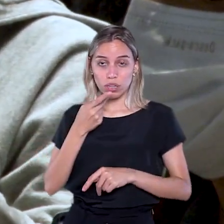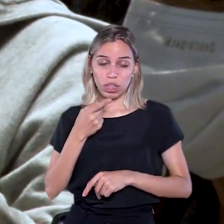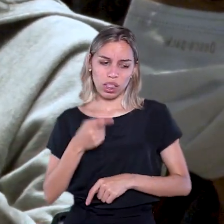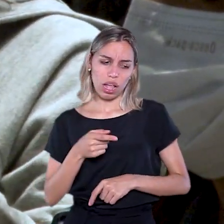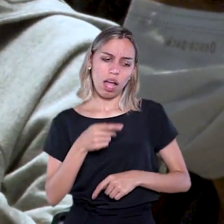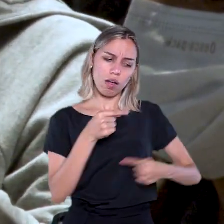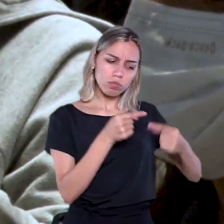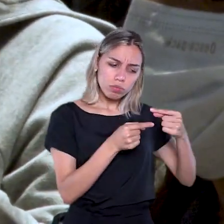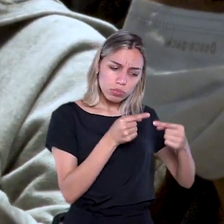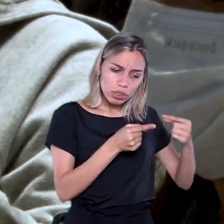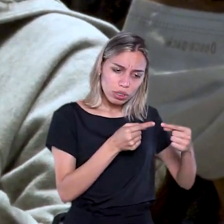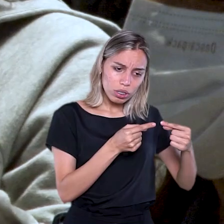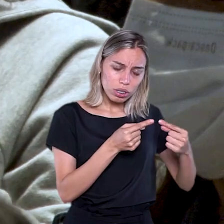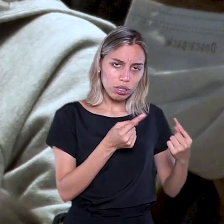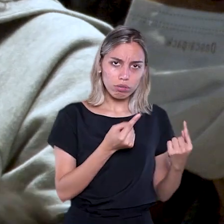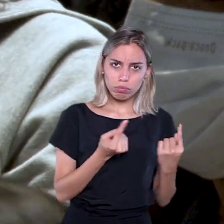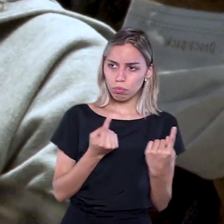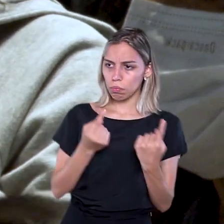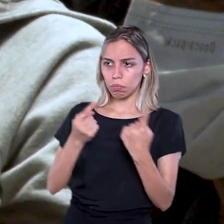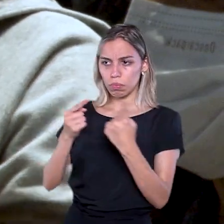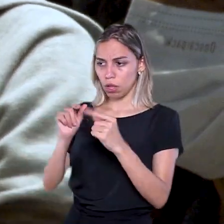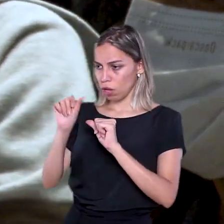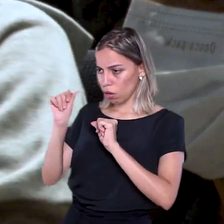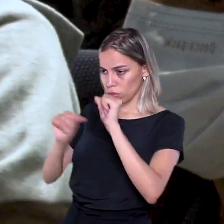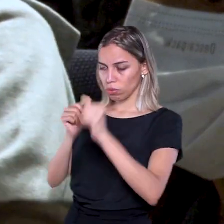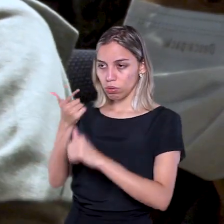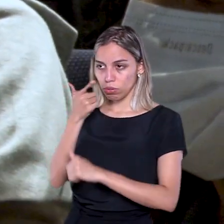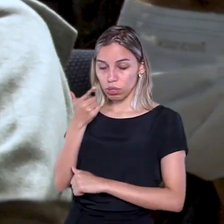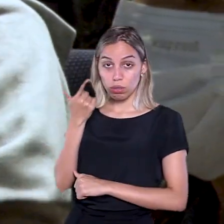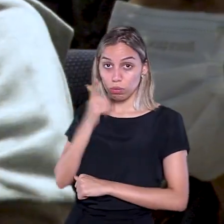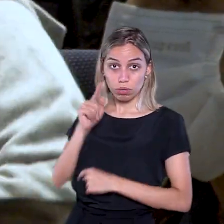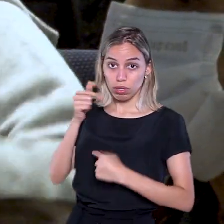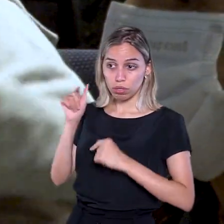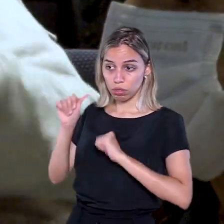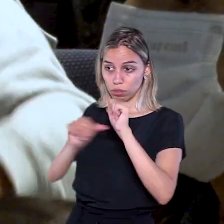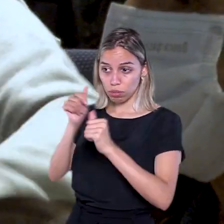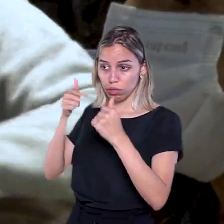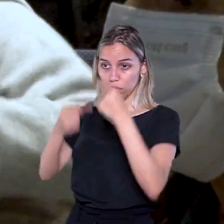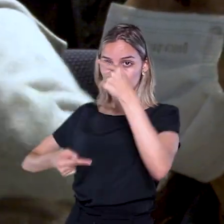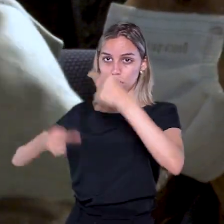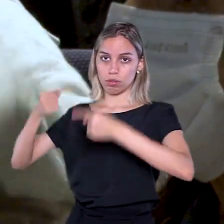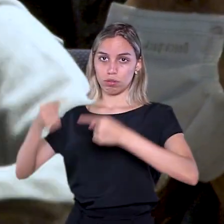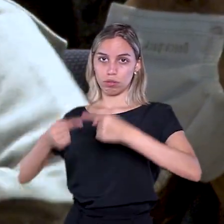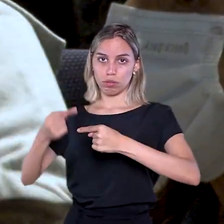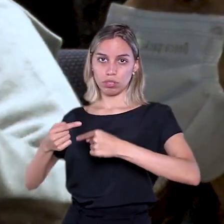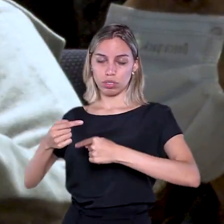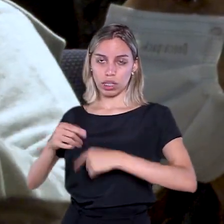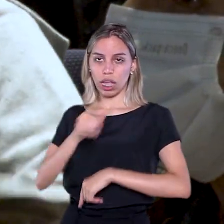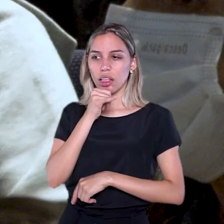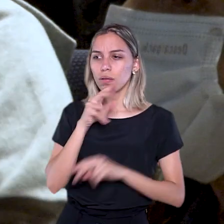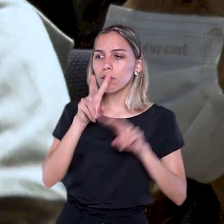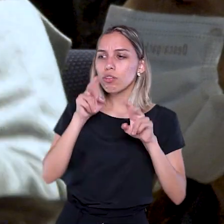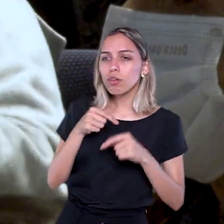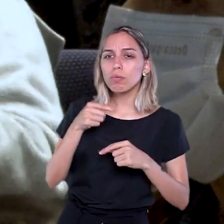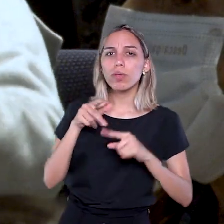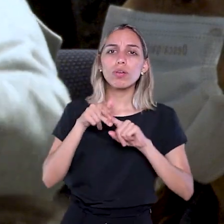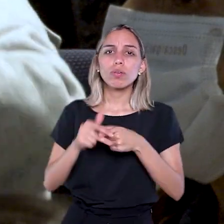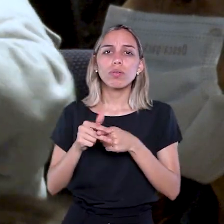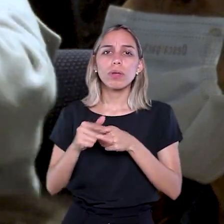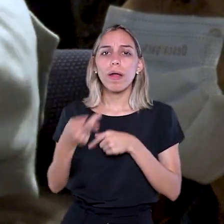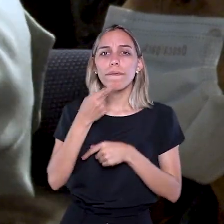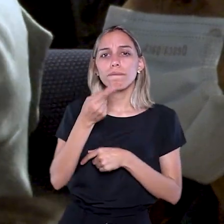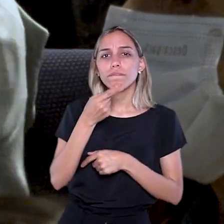e que está com a espada sempre em risco, jamais pendente, porque ela sabe o que tem que enfrentar, também tem que ter olhos abertos e atentos